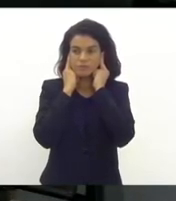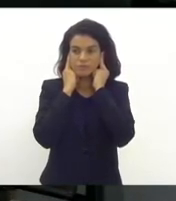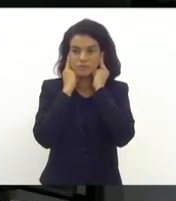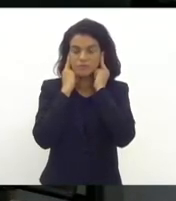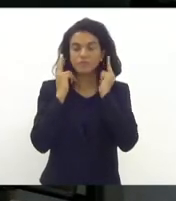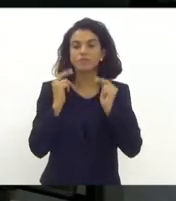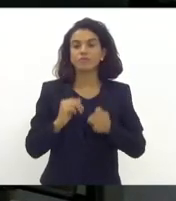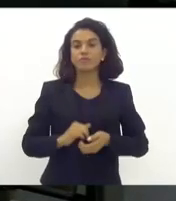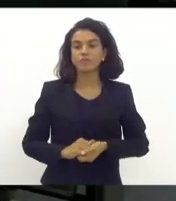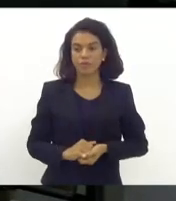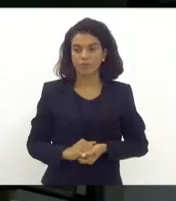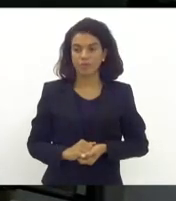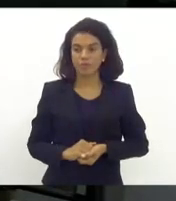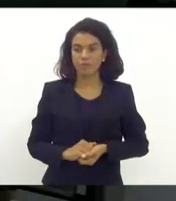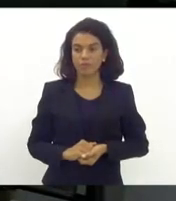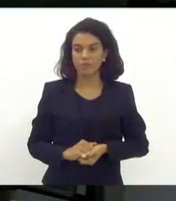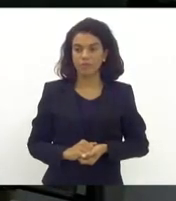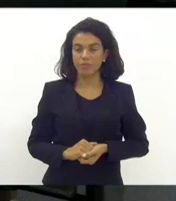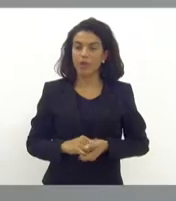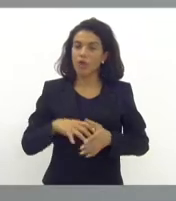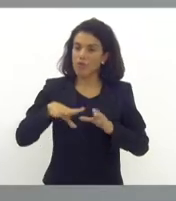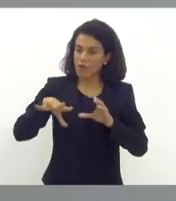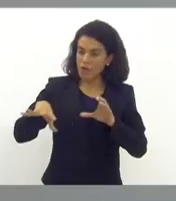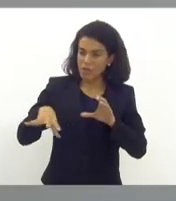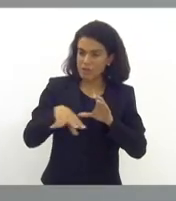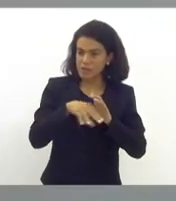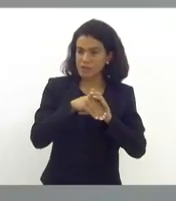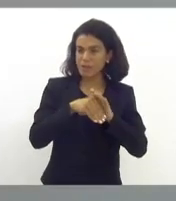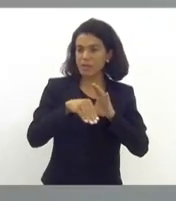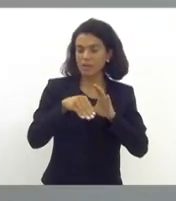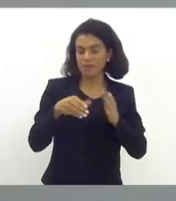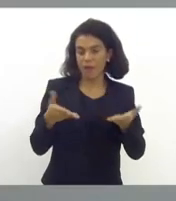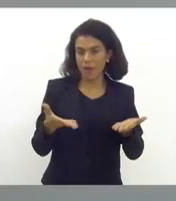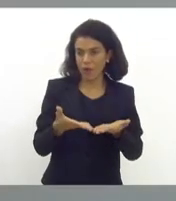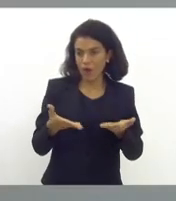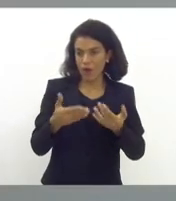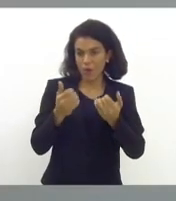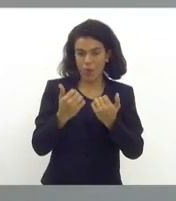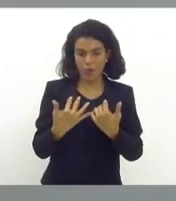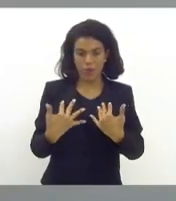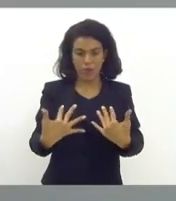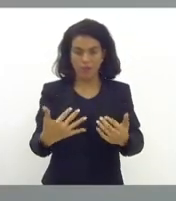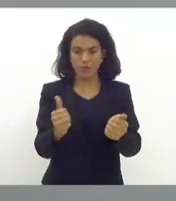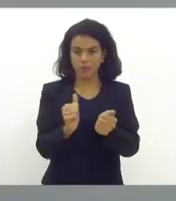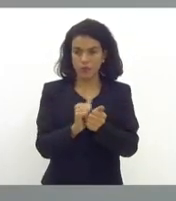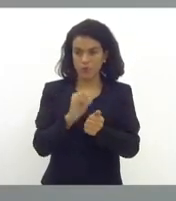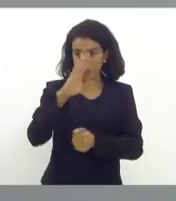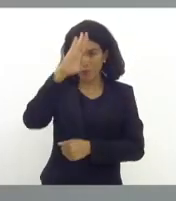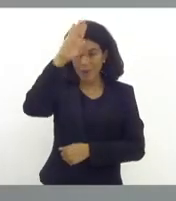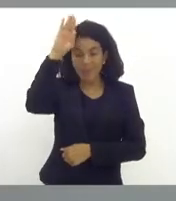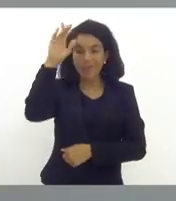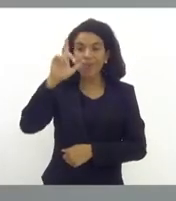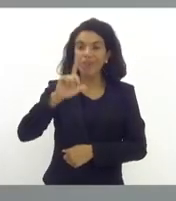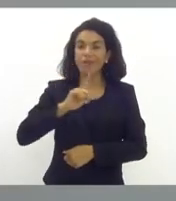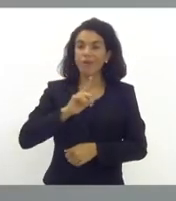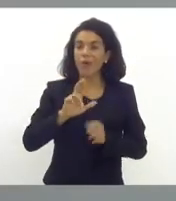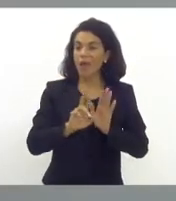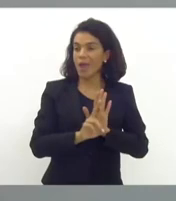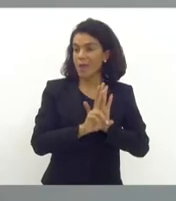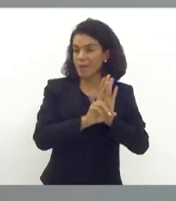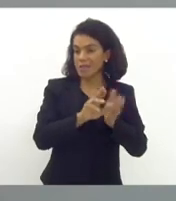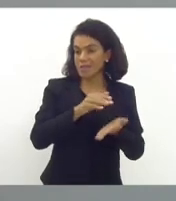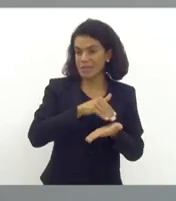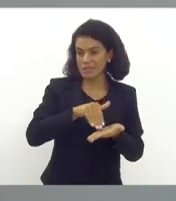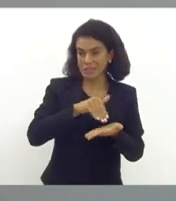eu vou inserir não só nessa audiência com os bombeiros é importante ter os representantes da